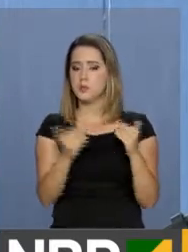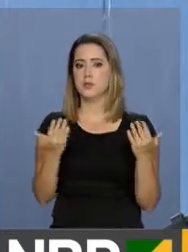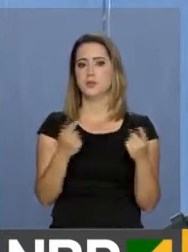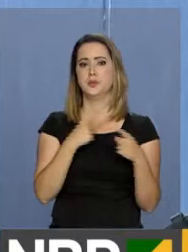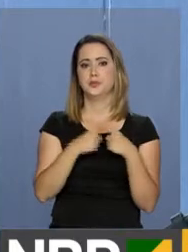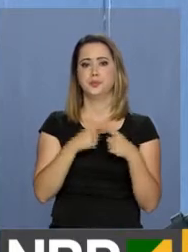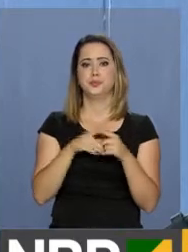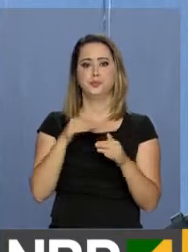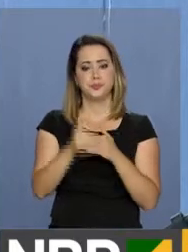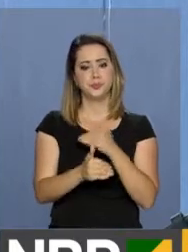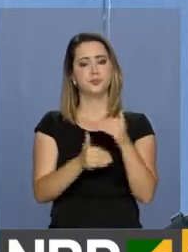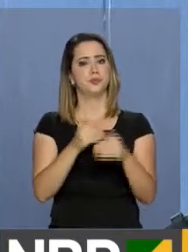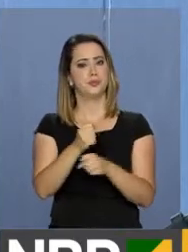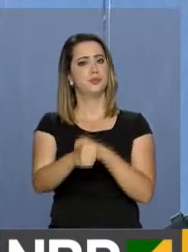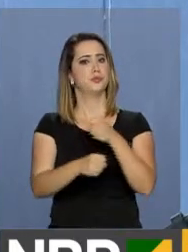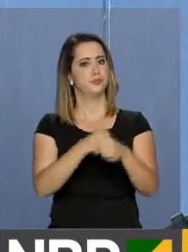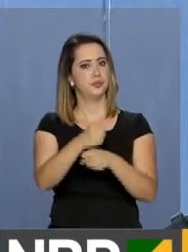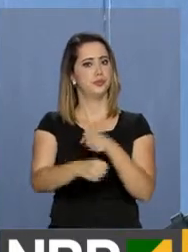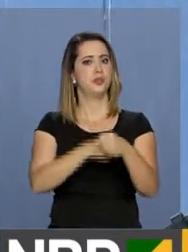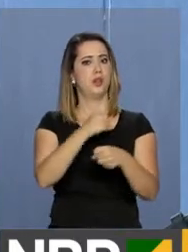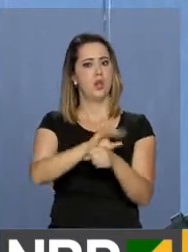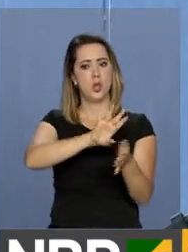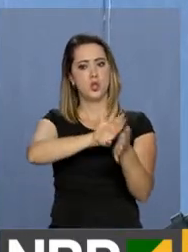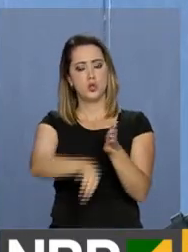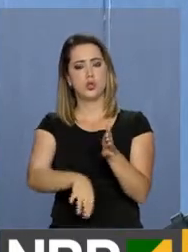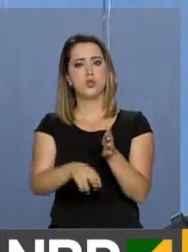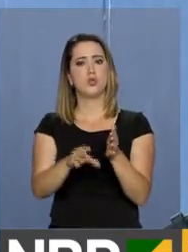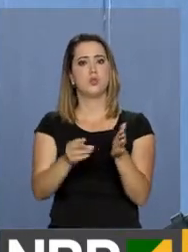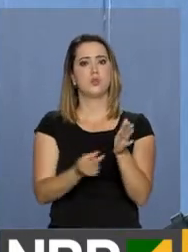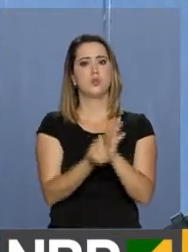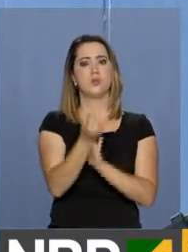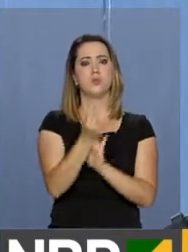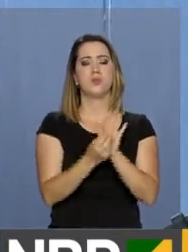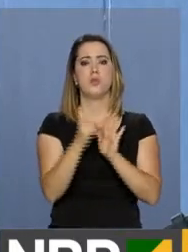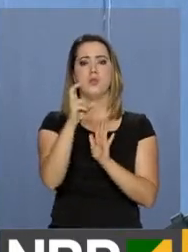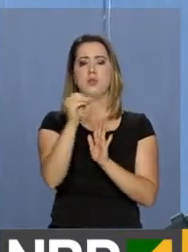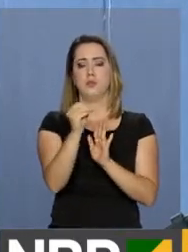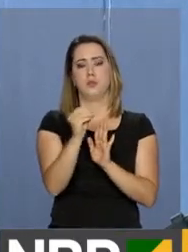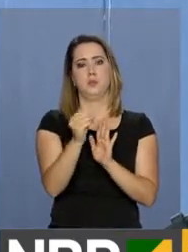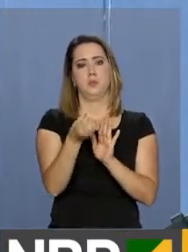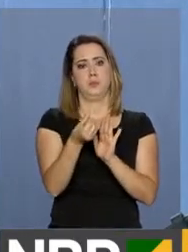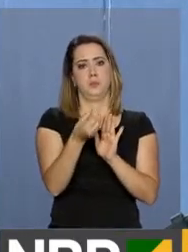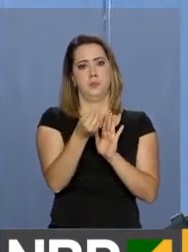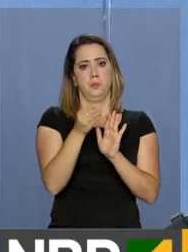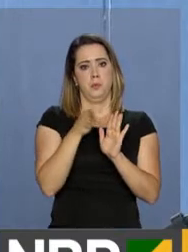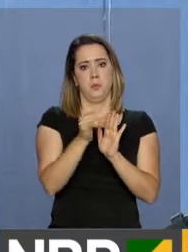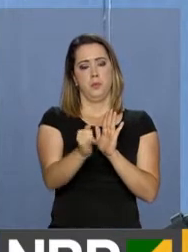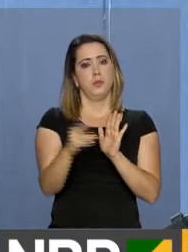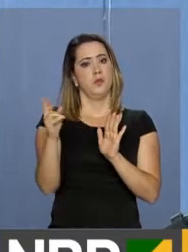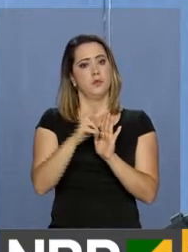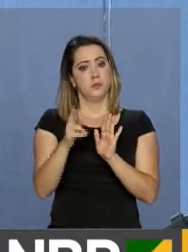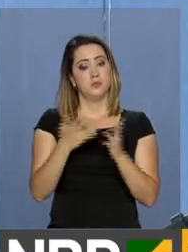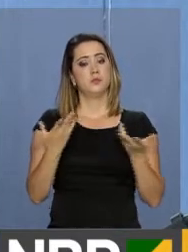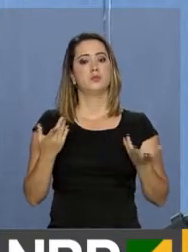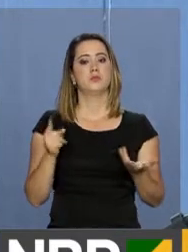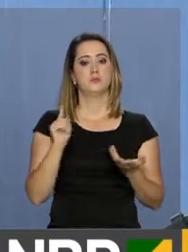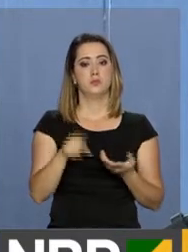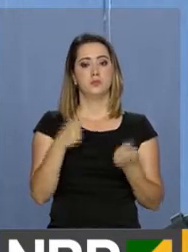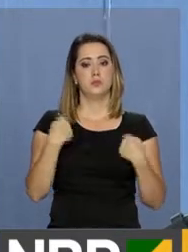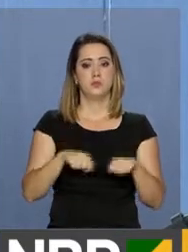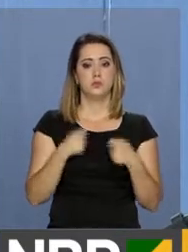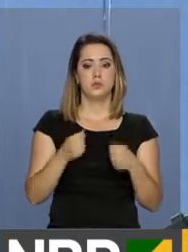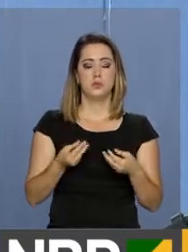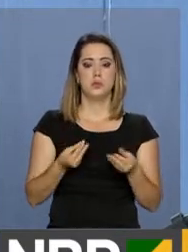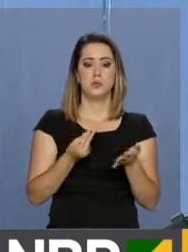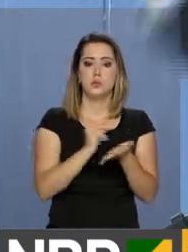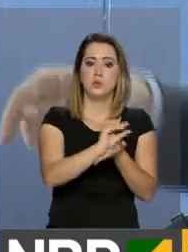previdência desorganizada tira do orçamento da União 50, 60 bilhões de reais que deveriam estar